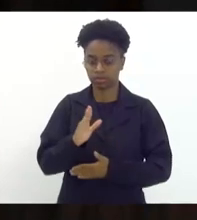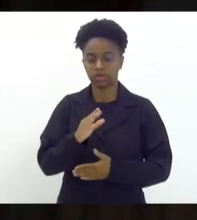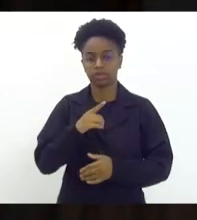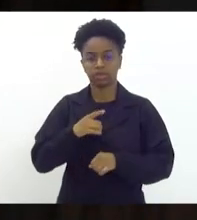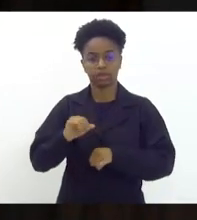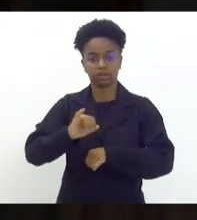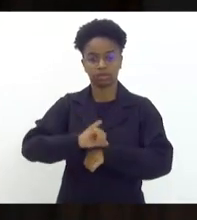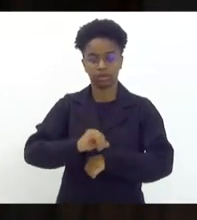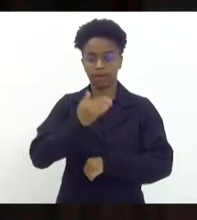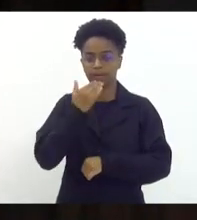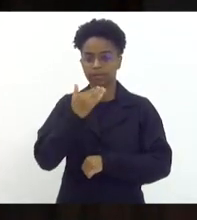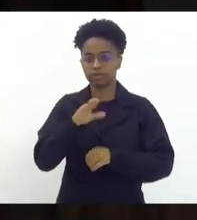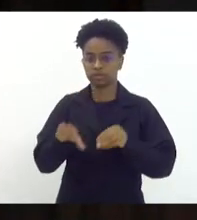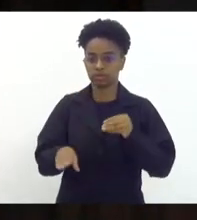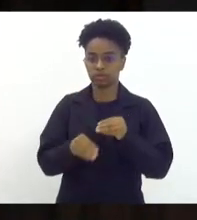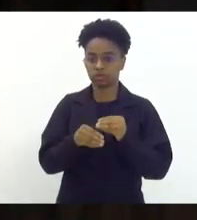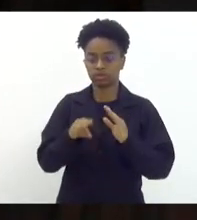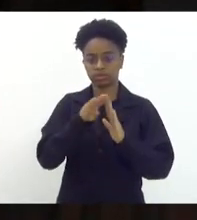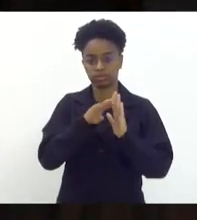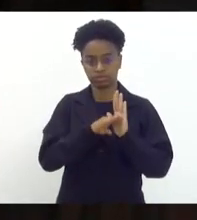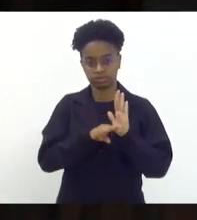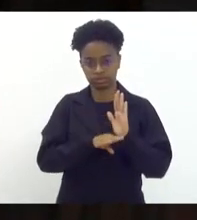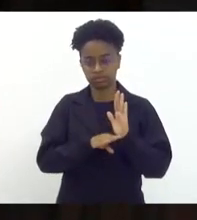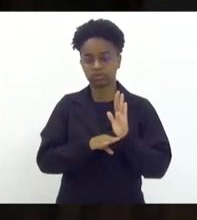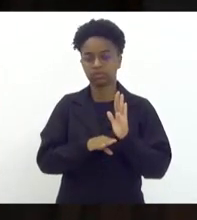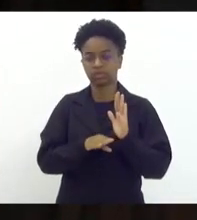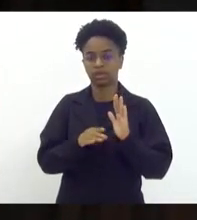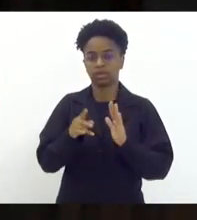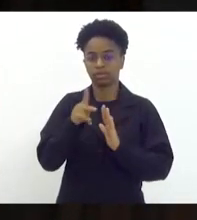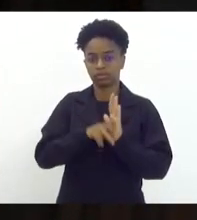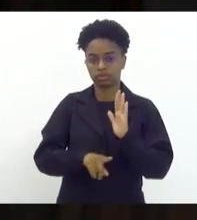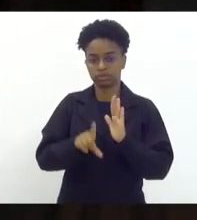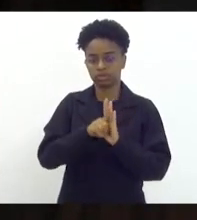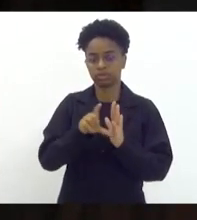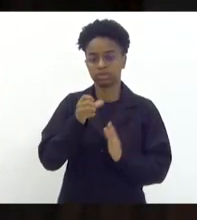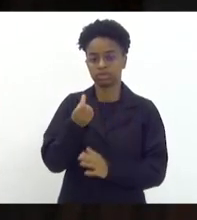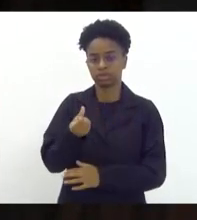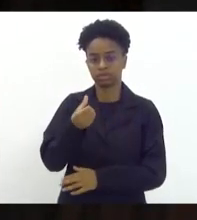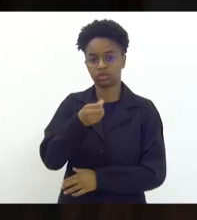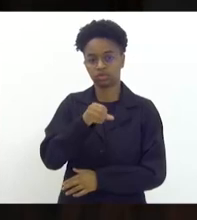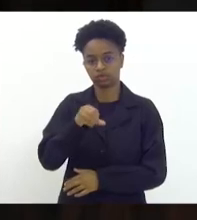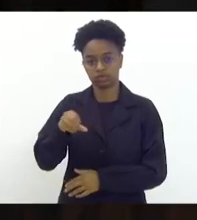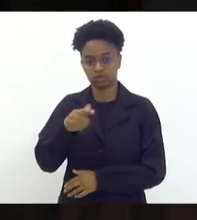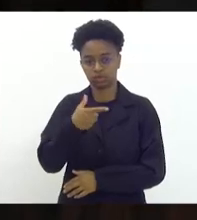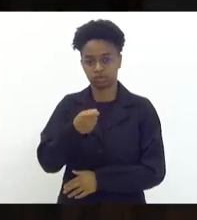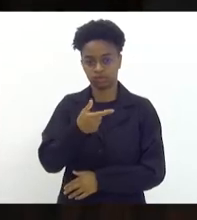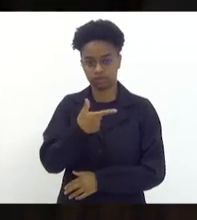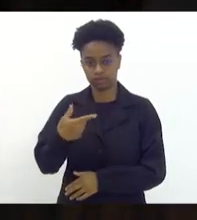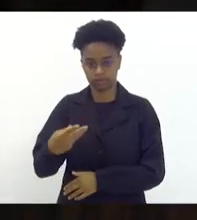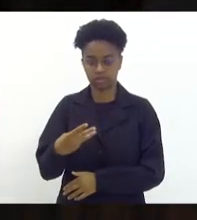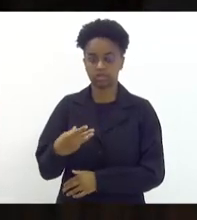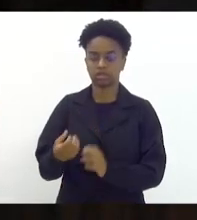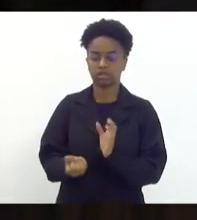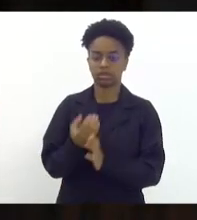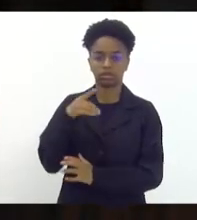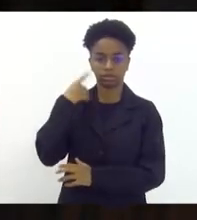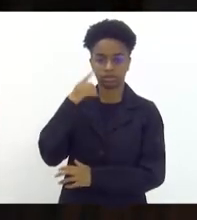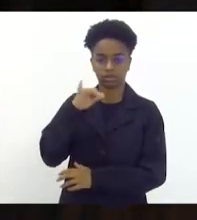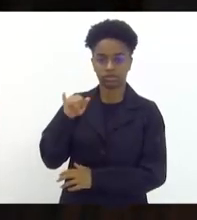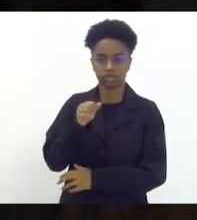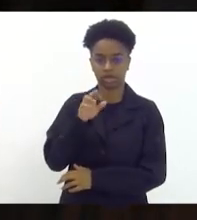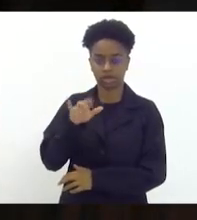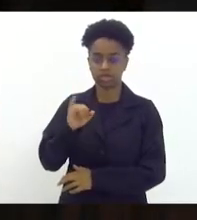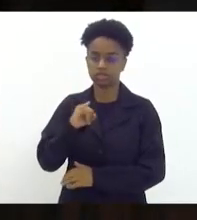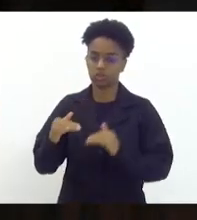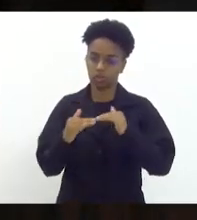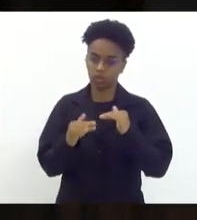a sobremesa requerimento de inclusão na hora do dia do projeto 699 de 23 de altura Deputado Jair Oliveira senhores que a própria